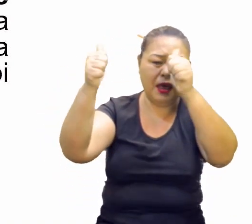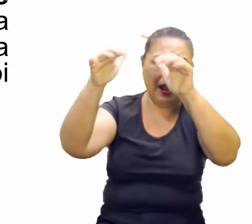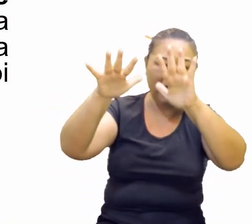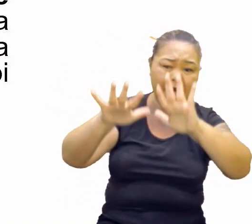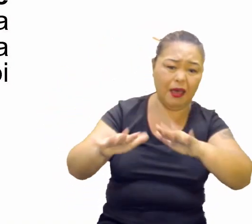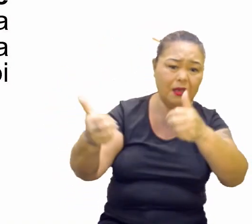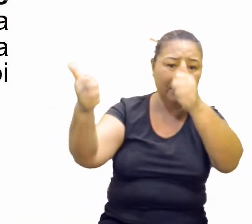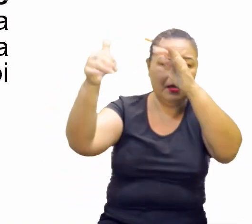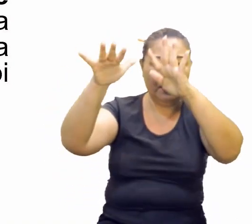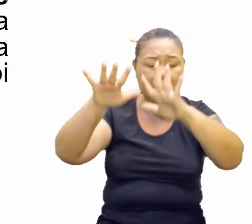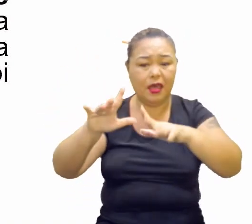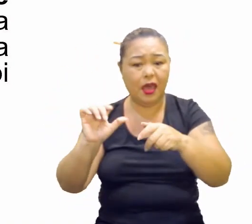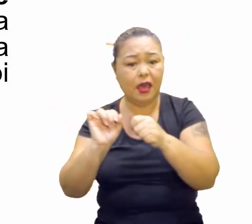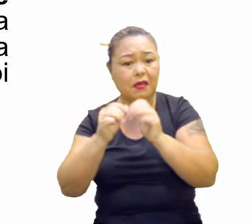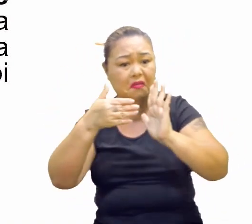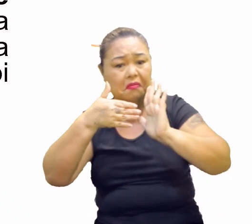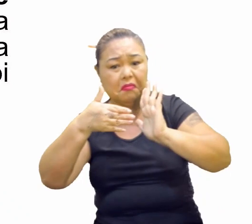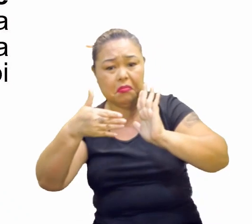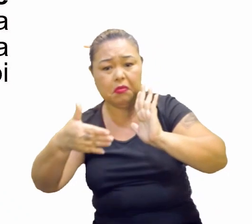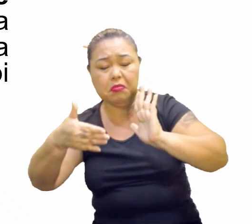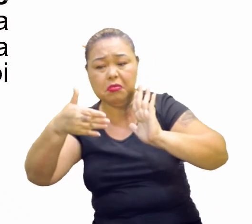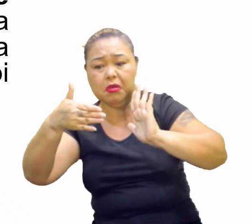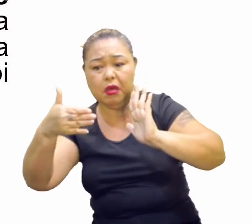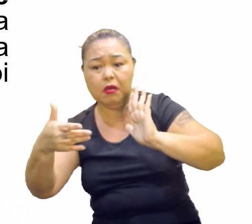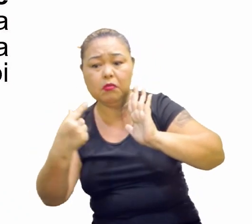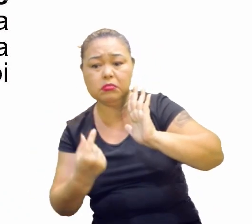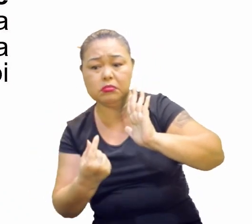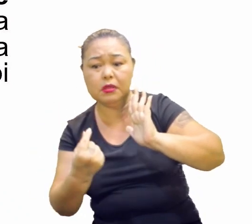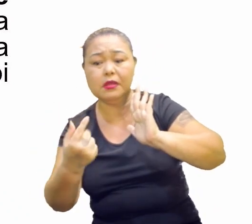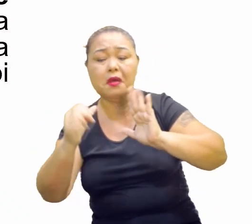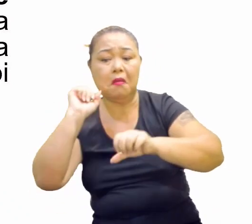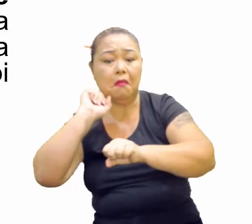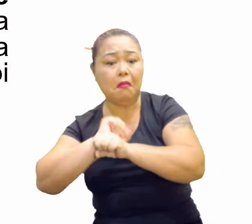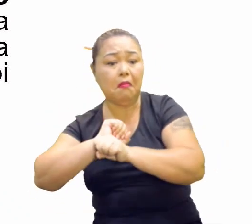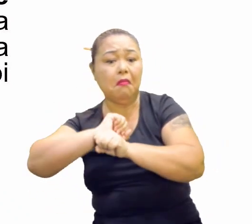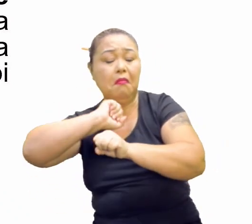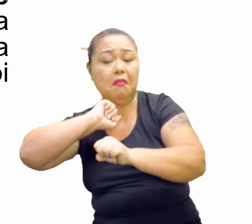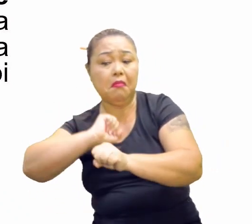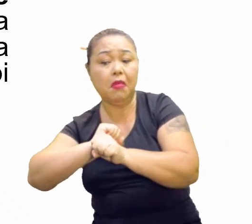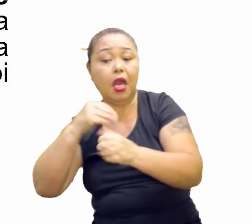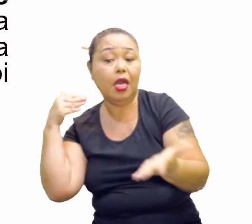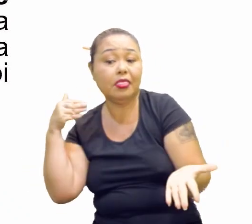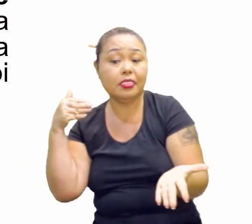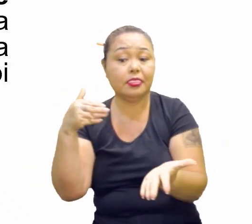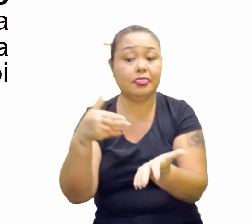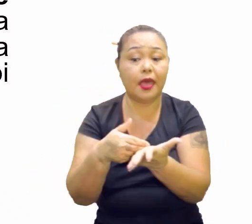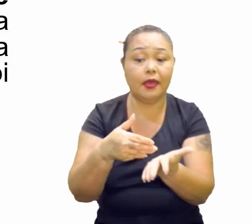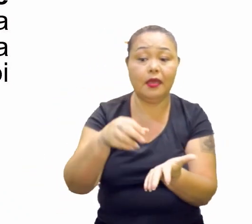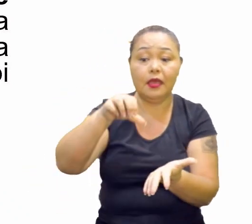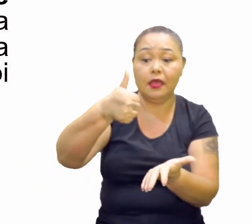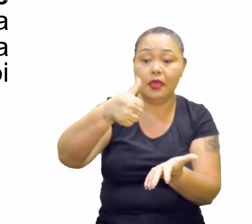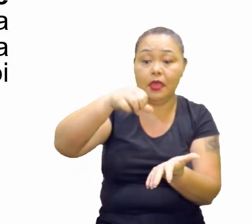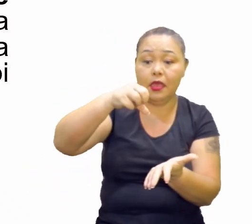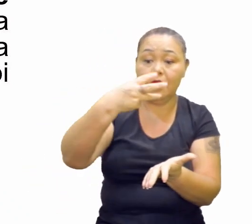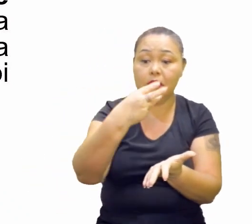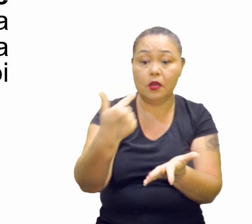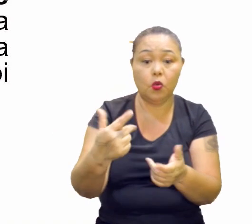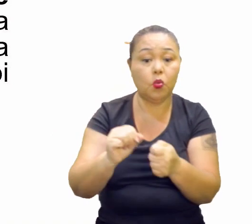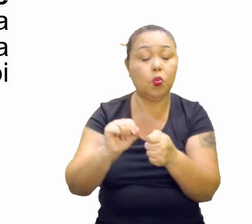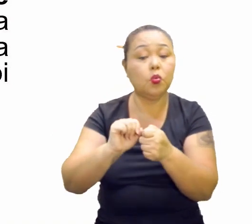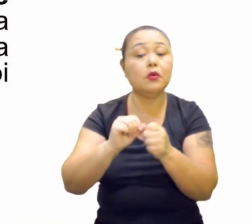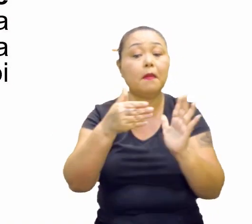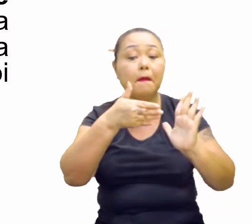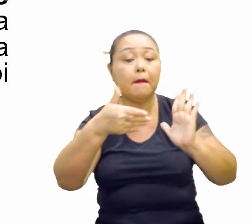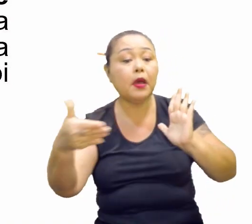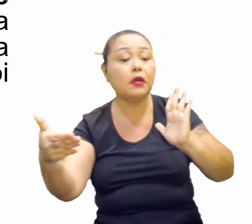econômica prolongou-se até 32, período em que a produção industrial dos Estados Unidos foi